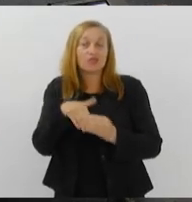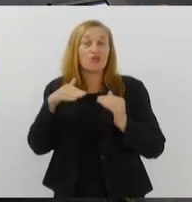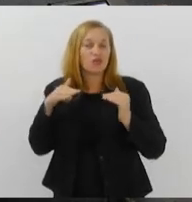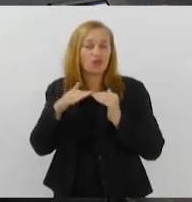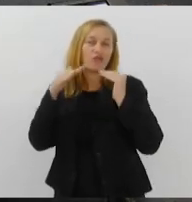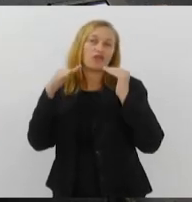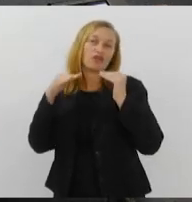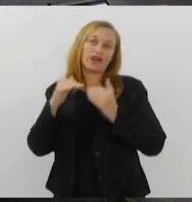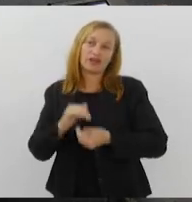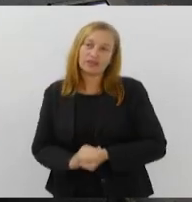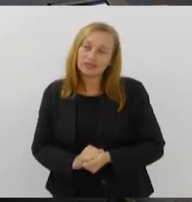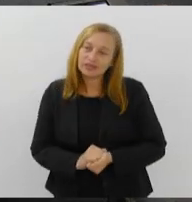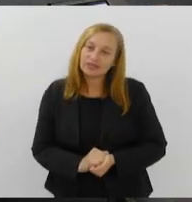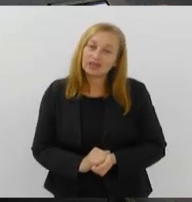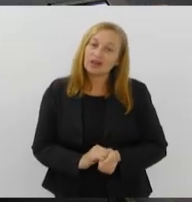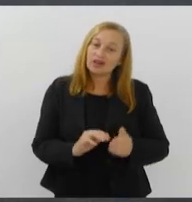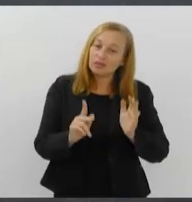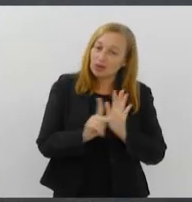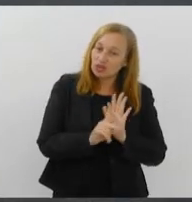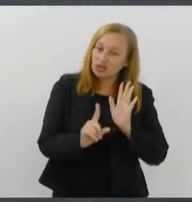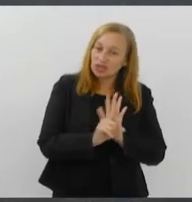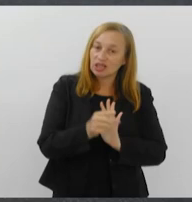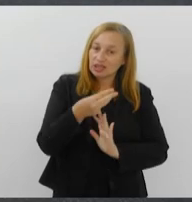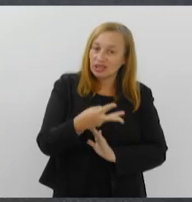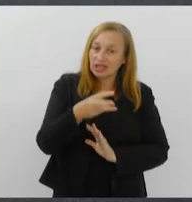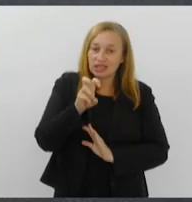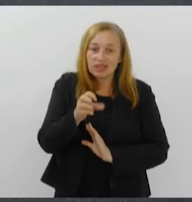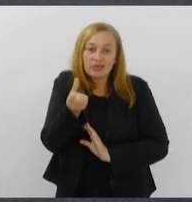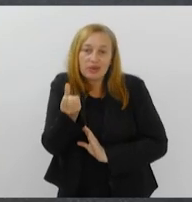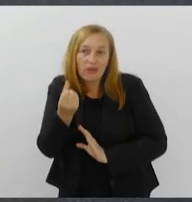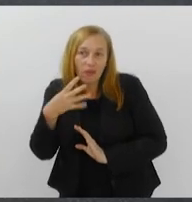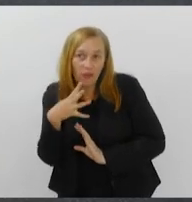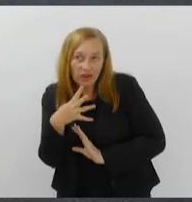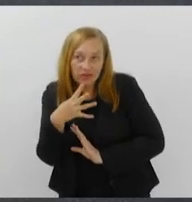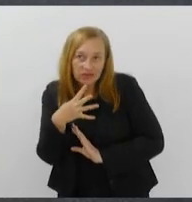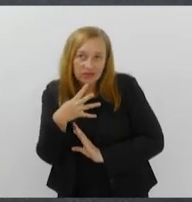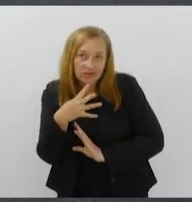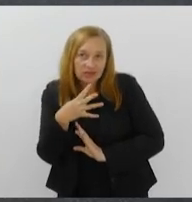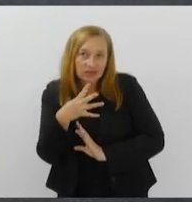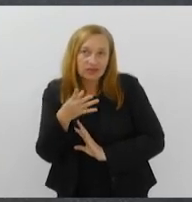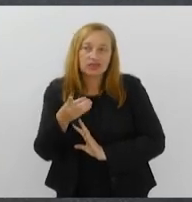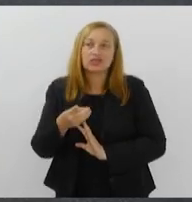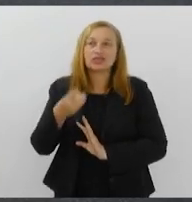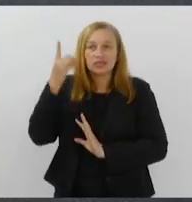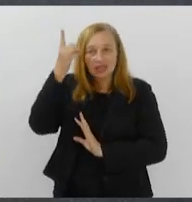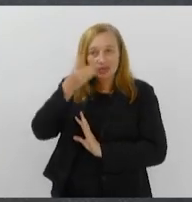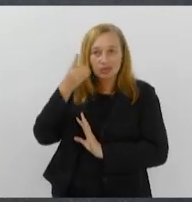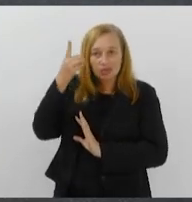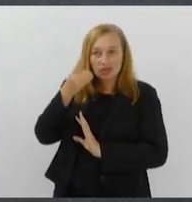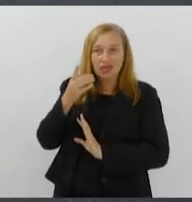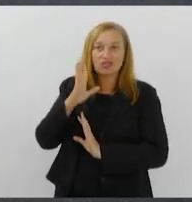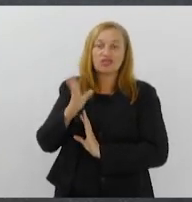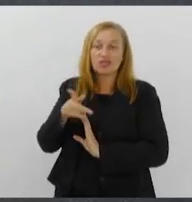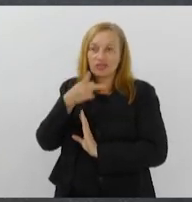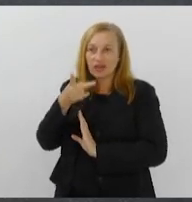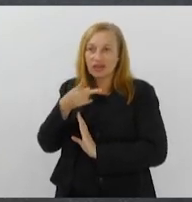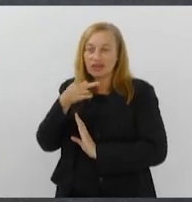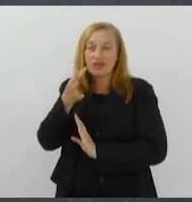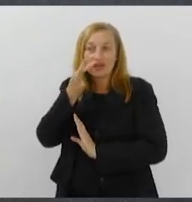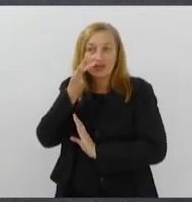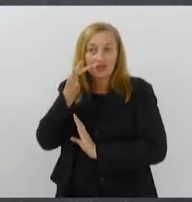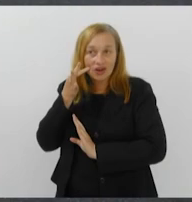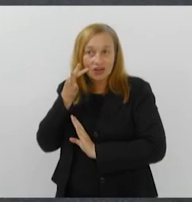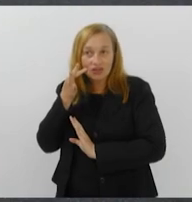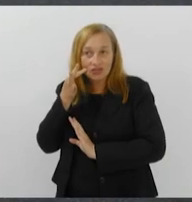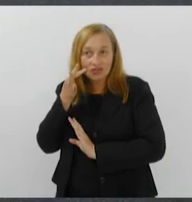favorável ao projeto de lei 3564, de autoria dos deputados mencionados, Flávio